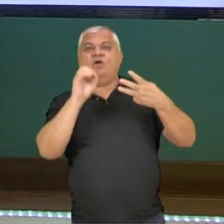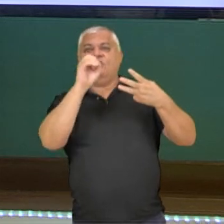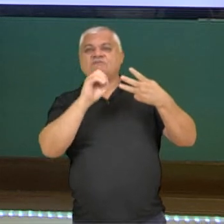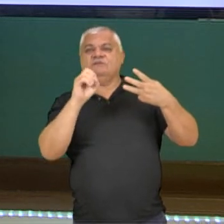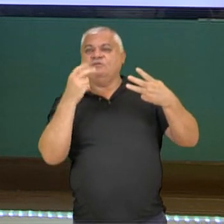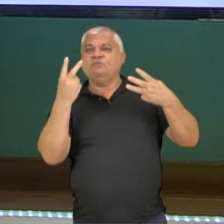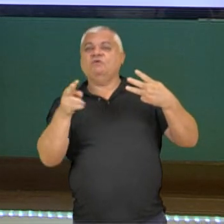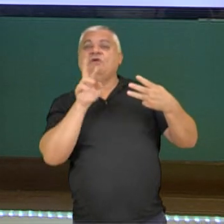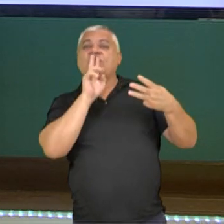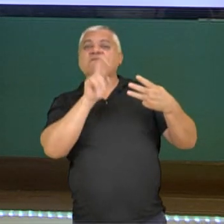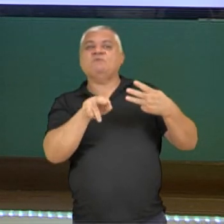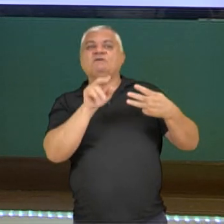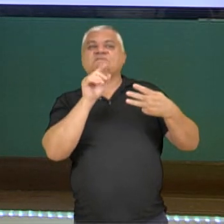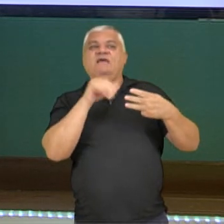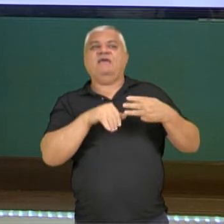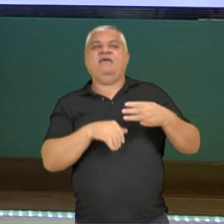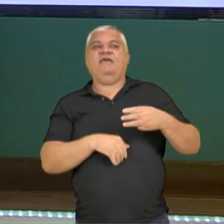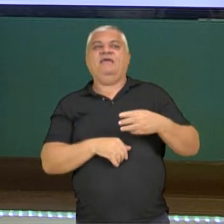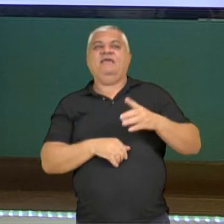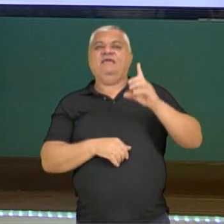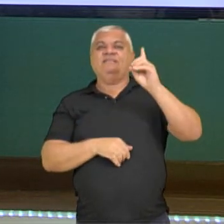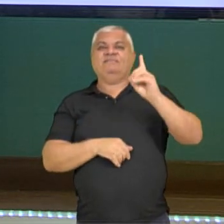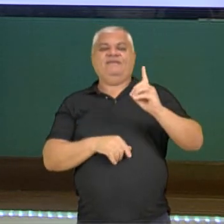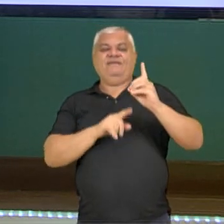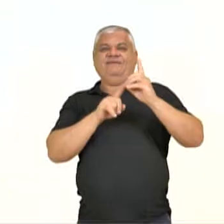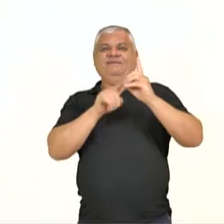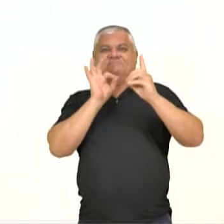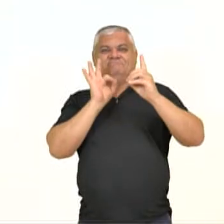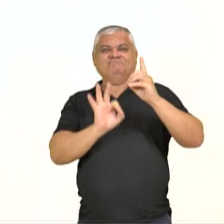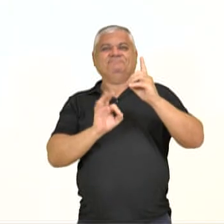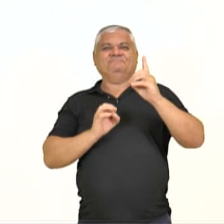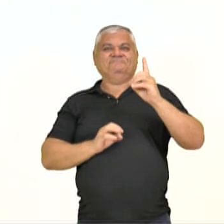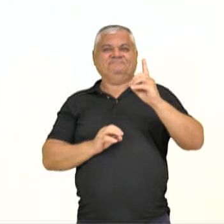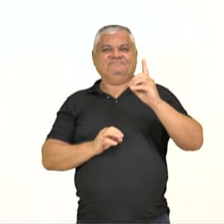resposta correta vai ser C10H12O2.